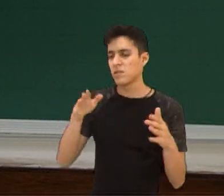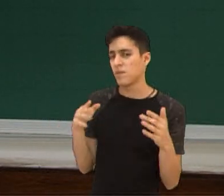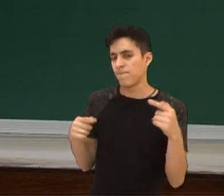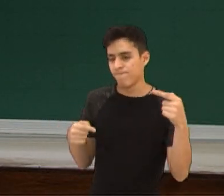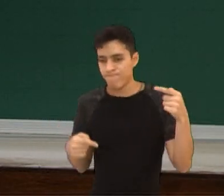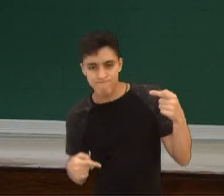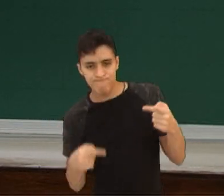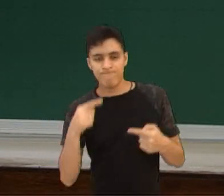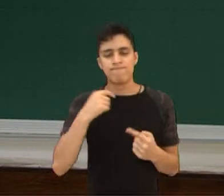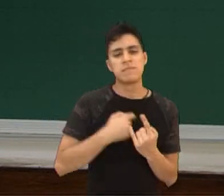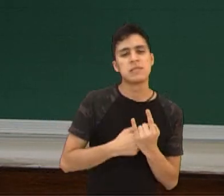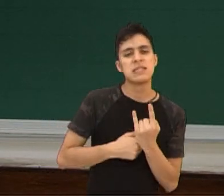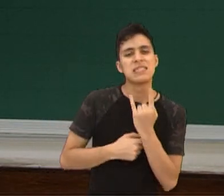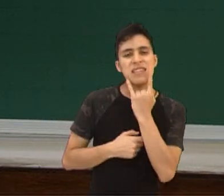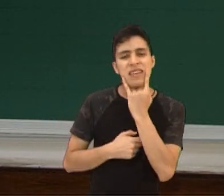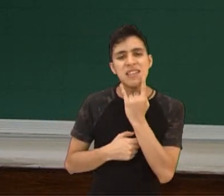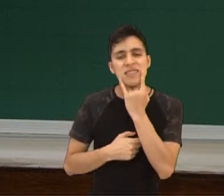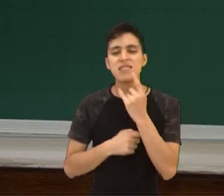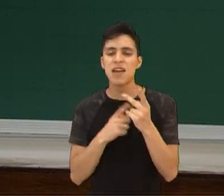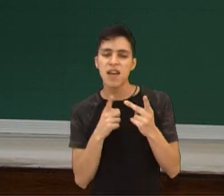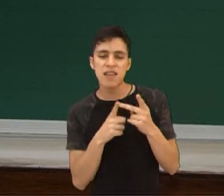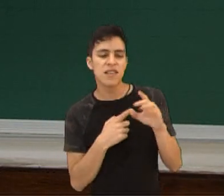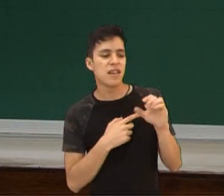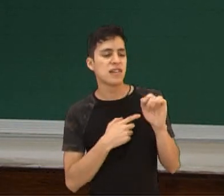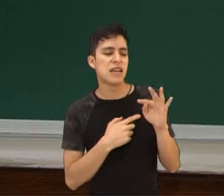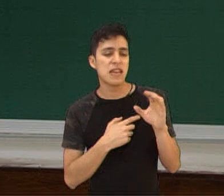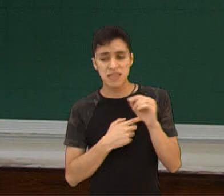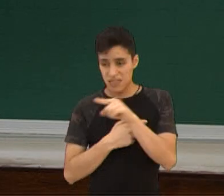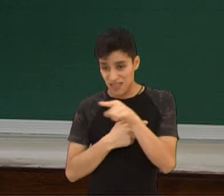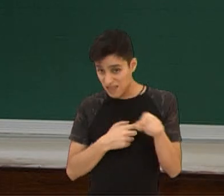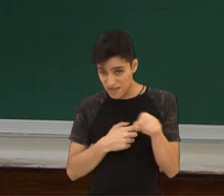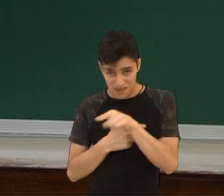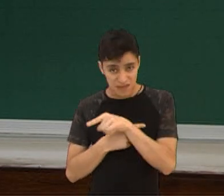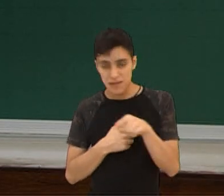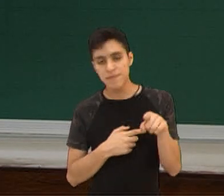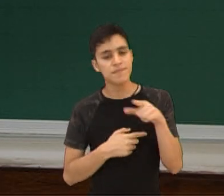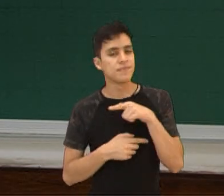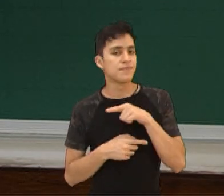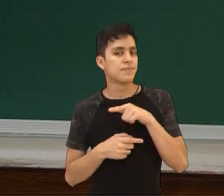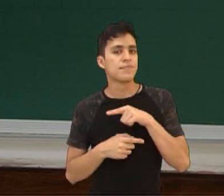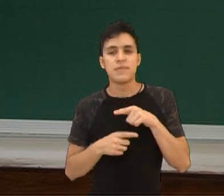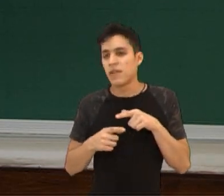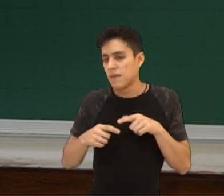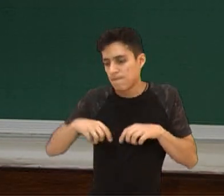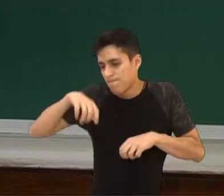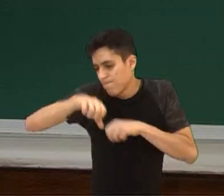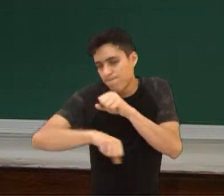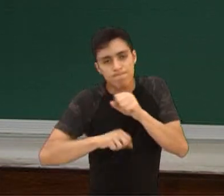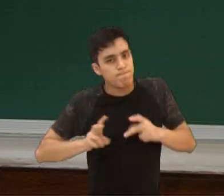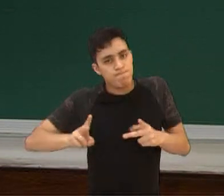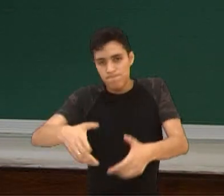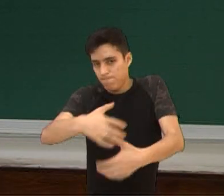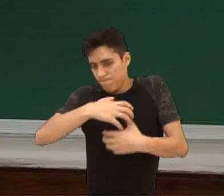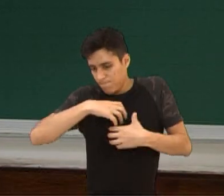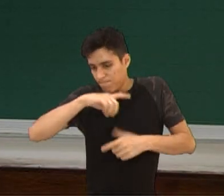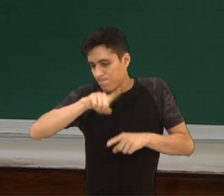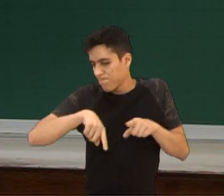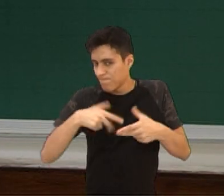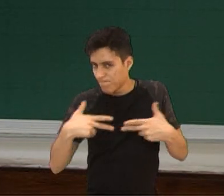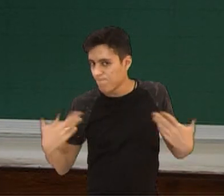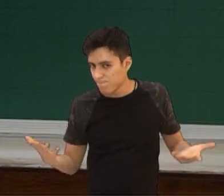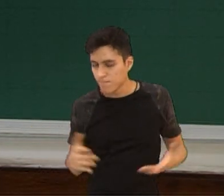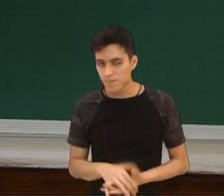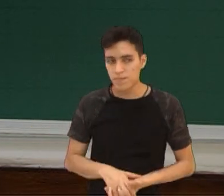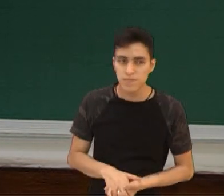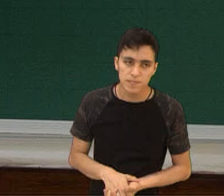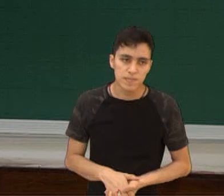com o cateto, né? Então, eles ocupam nichos ecológicos semelhantes, então, eles disputam os nutrientes, disputam território. O